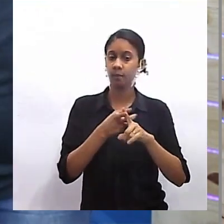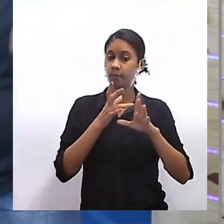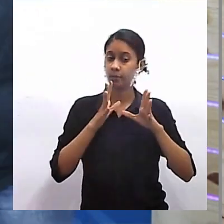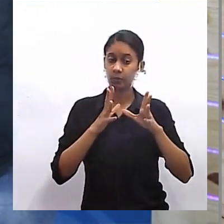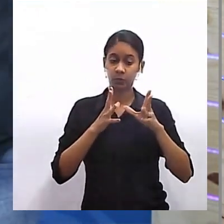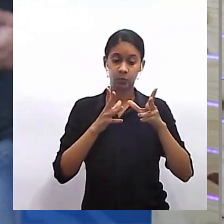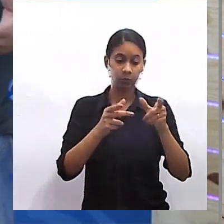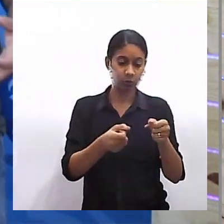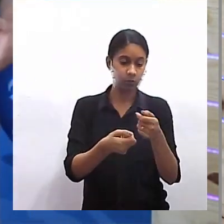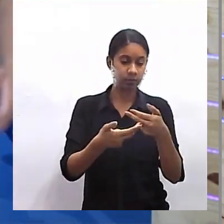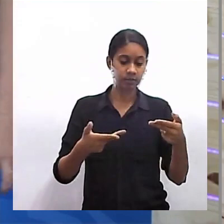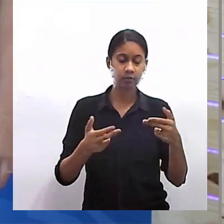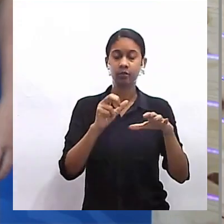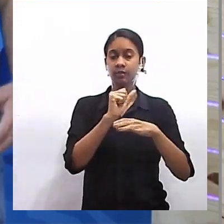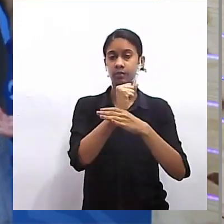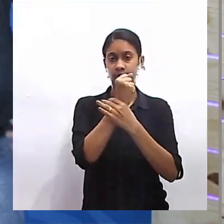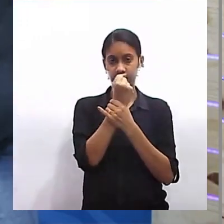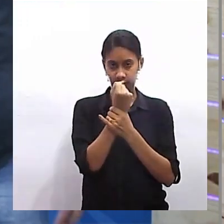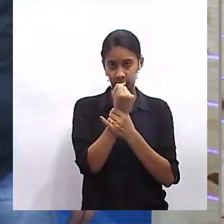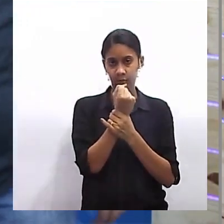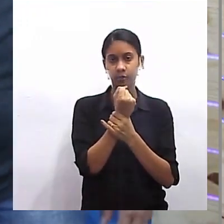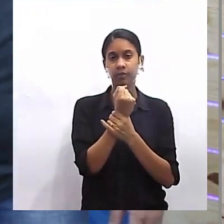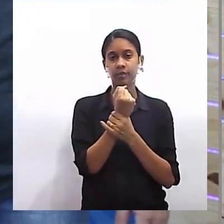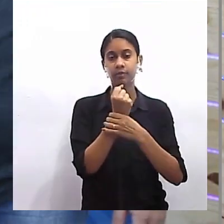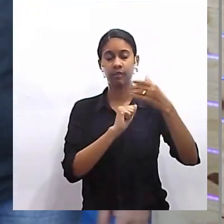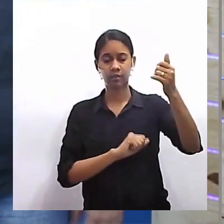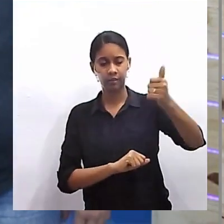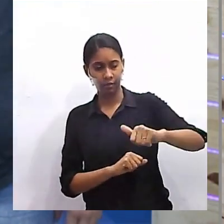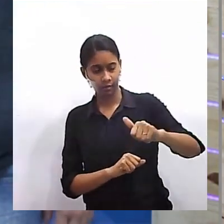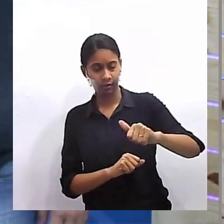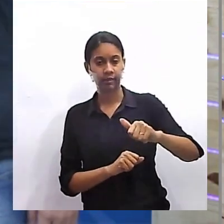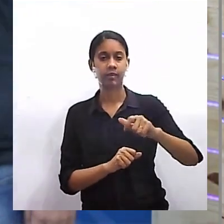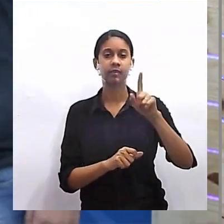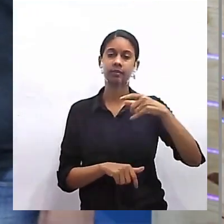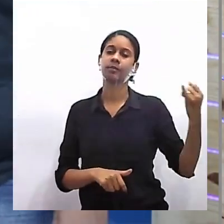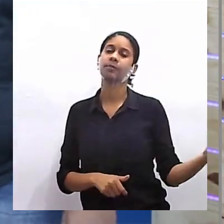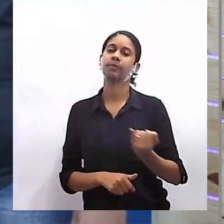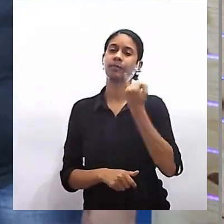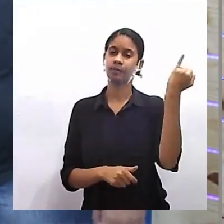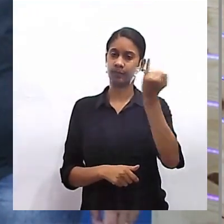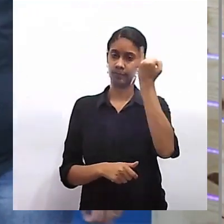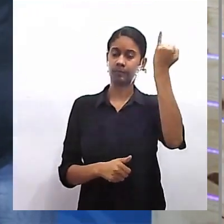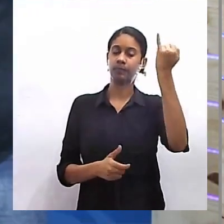Então, segurança e qualidade são fatores fundamentais também para um CD. Próximo tópico, professor.